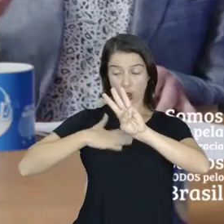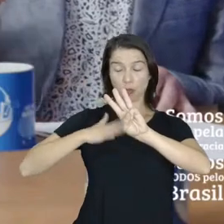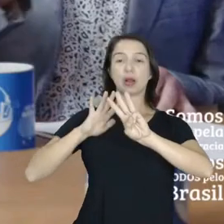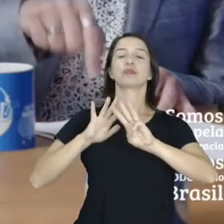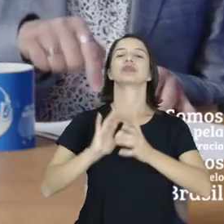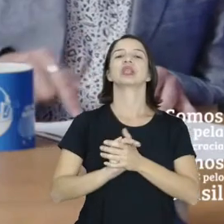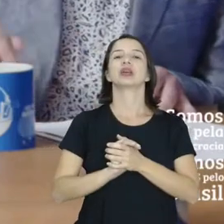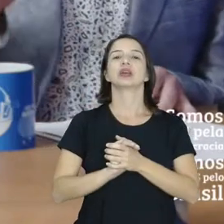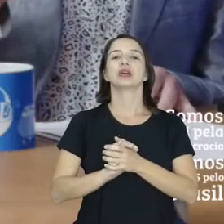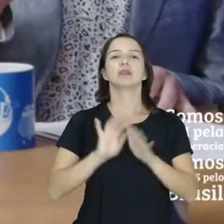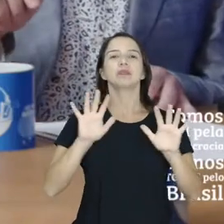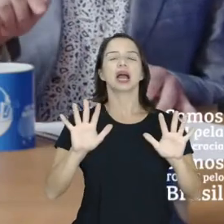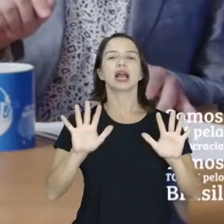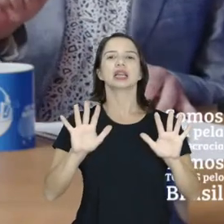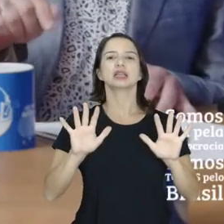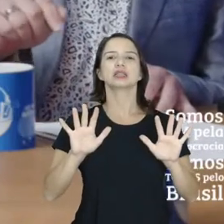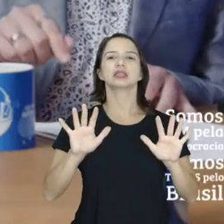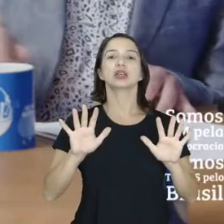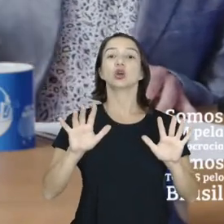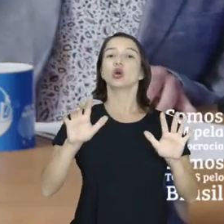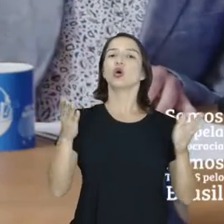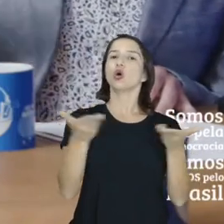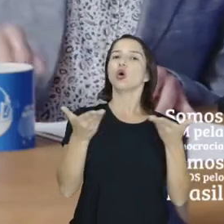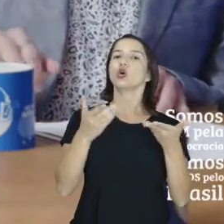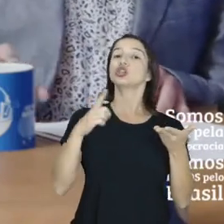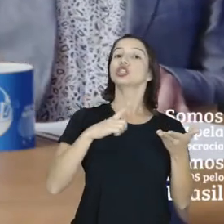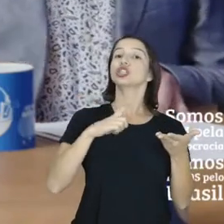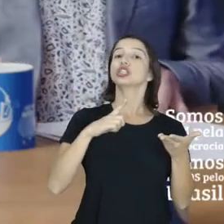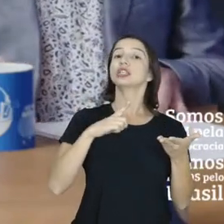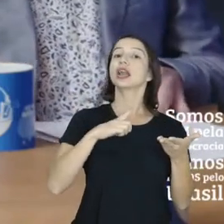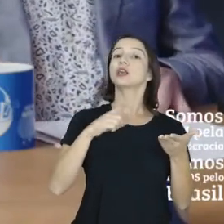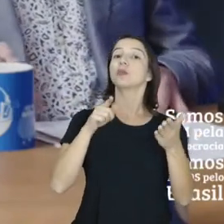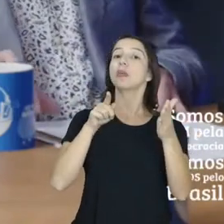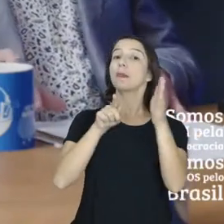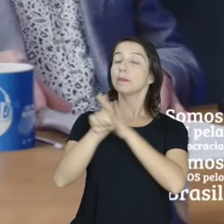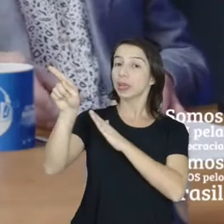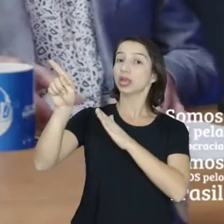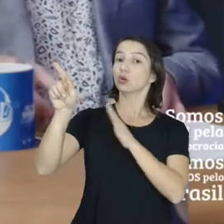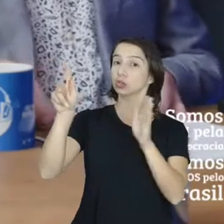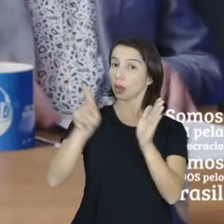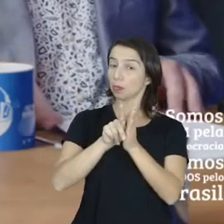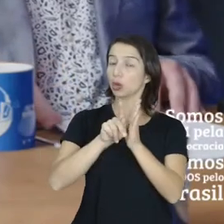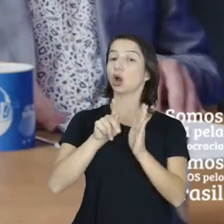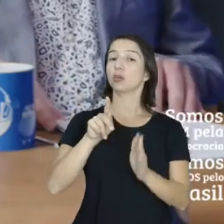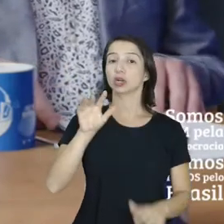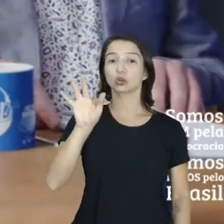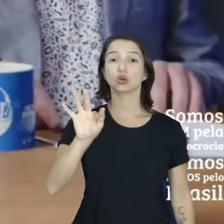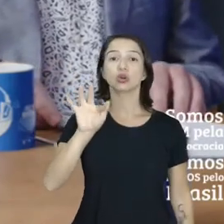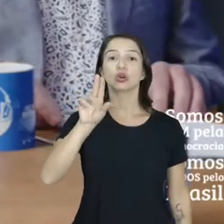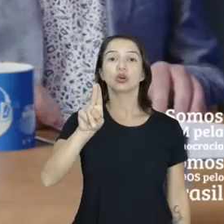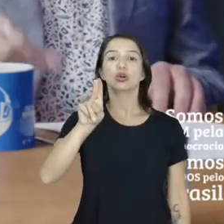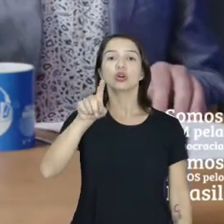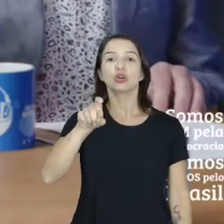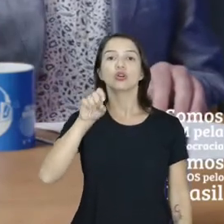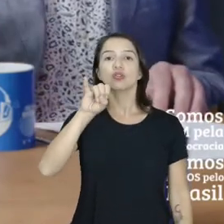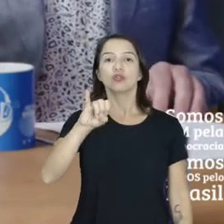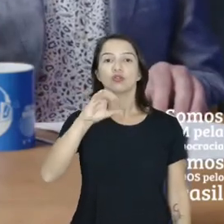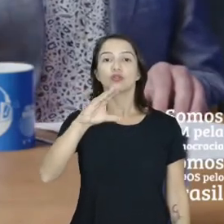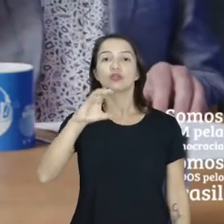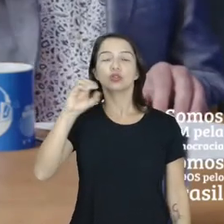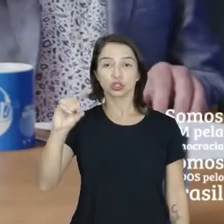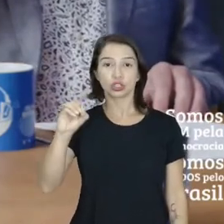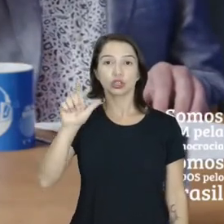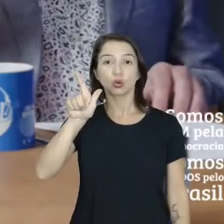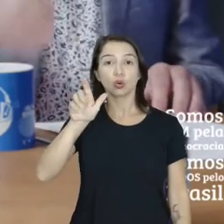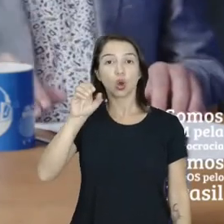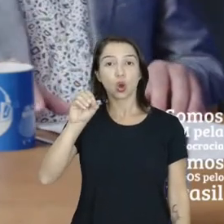Temos uma pergunta hoje aqui do Fuxico Gospel. Will, faz a pergunta que o Israel mandou aí, por favor. Primeiro, mandar um abraço para eles, agradecer. Abraço